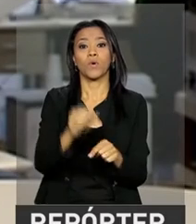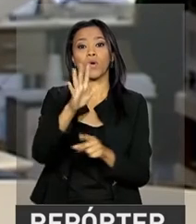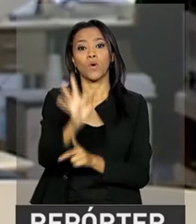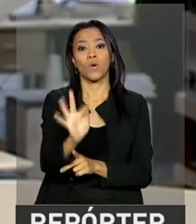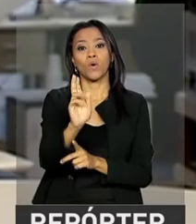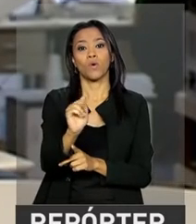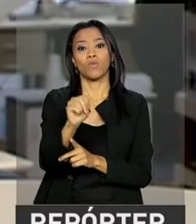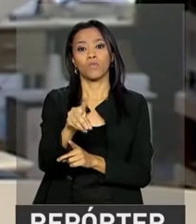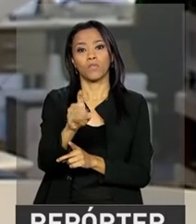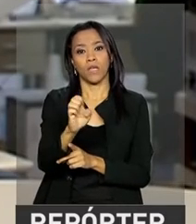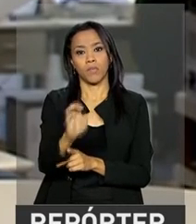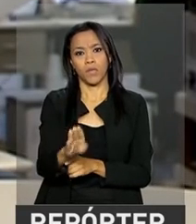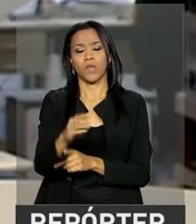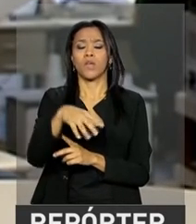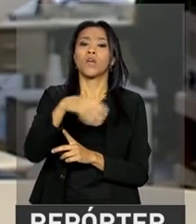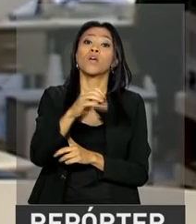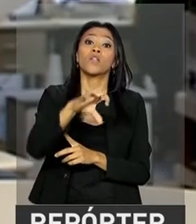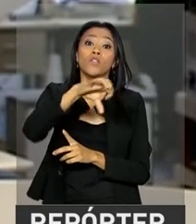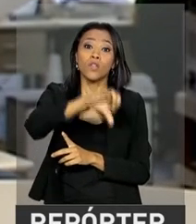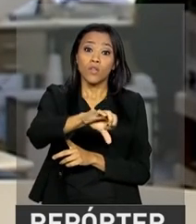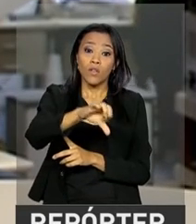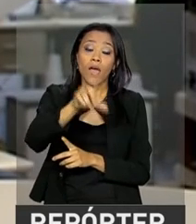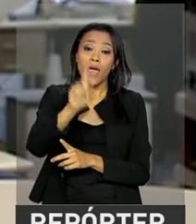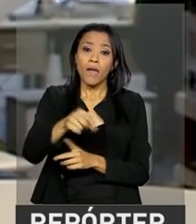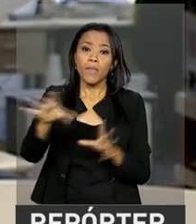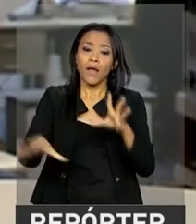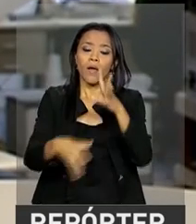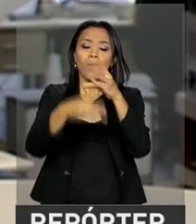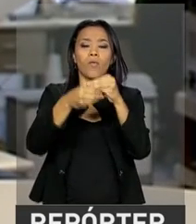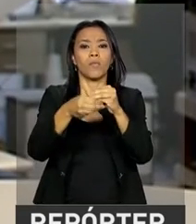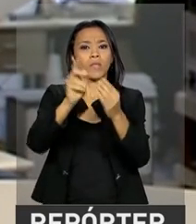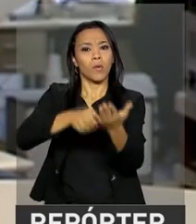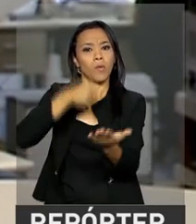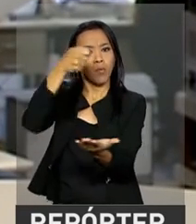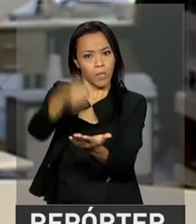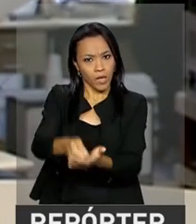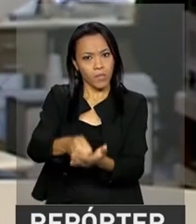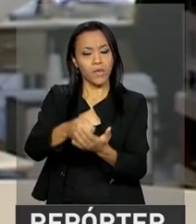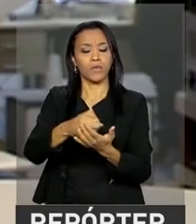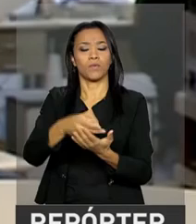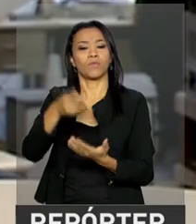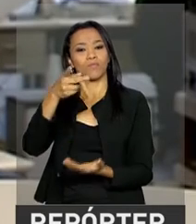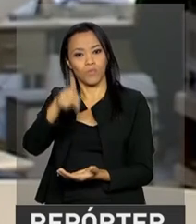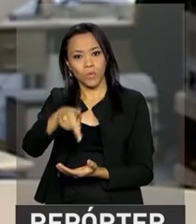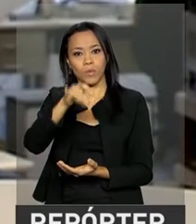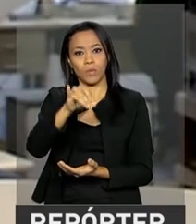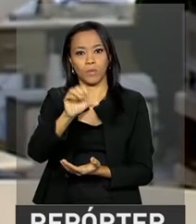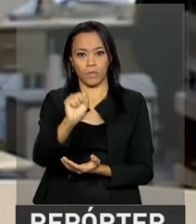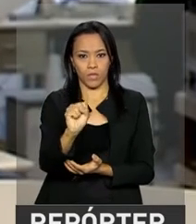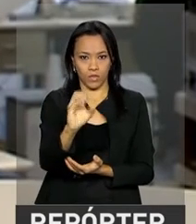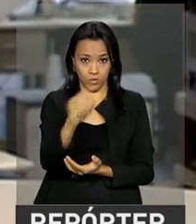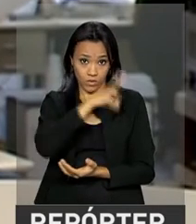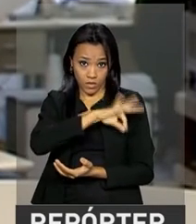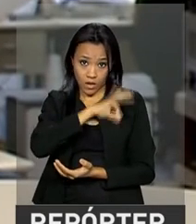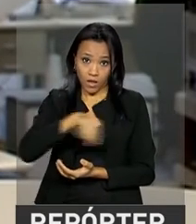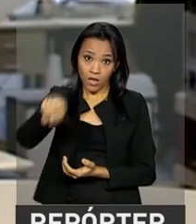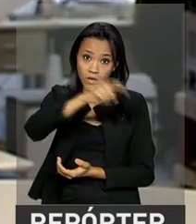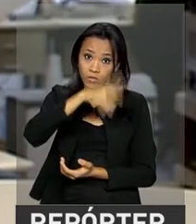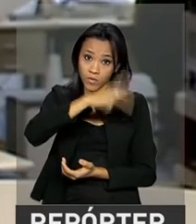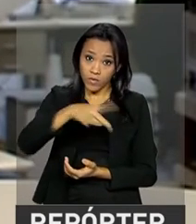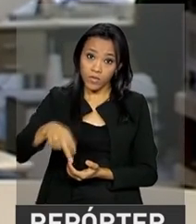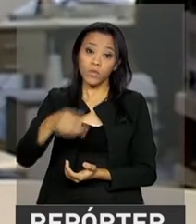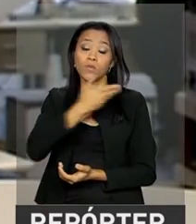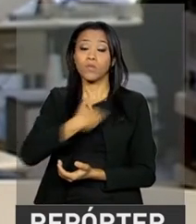91 milhões e 890 mil são para complementar o pagamento do piso dos professores pela lei o governo federal repasse de dinheiro